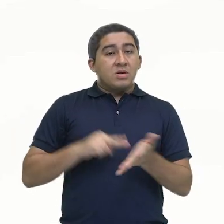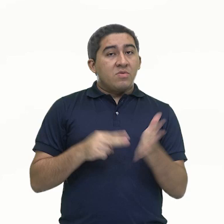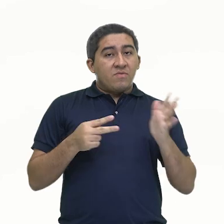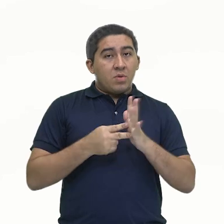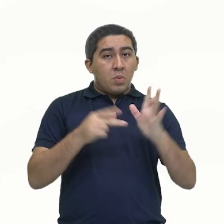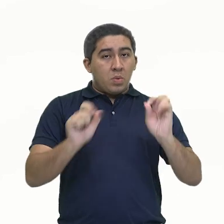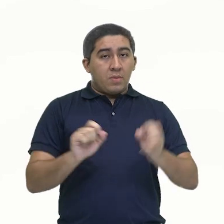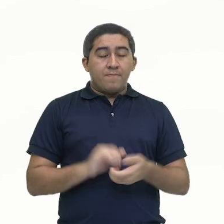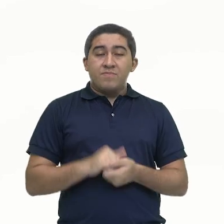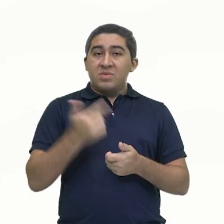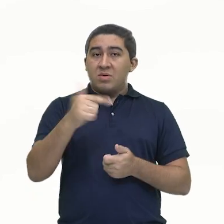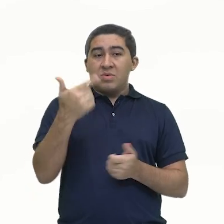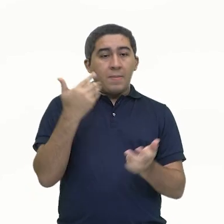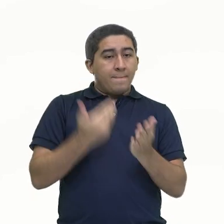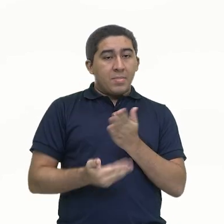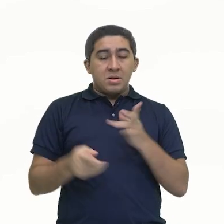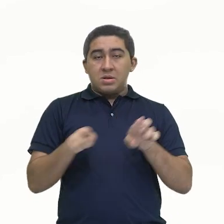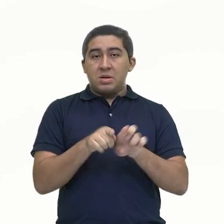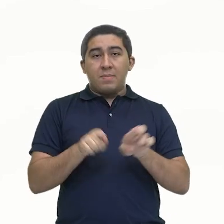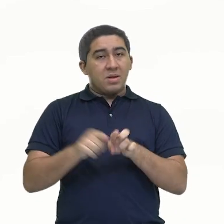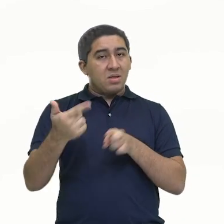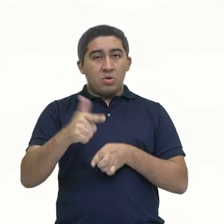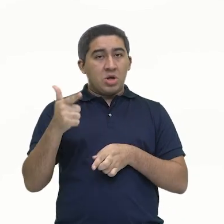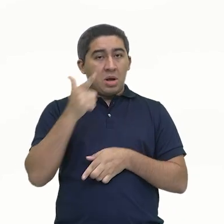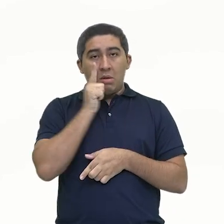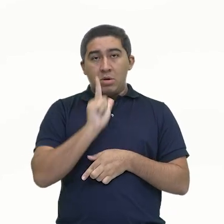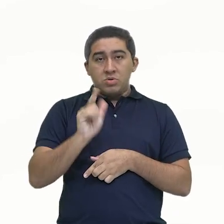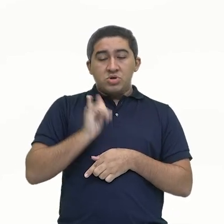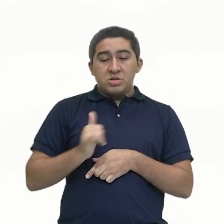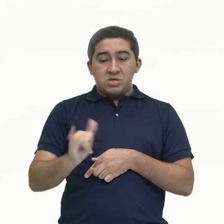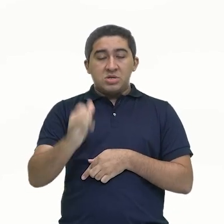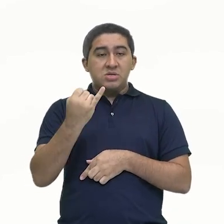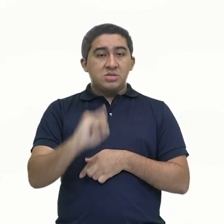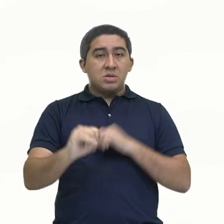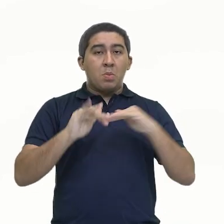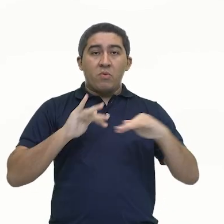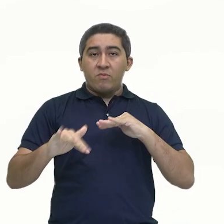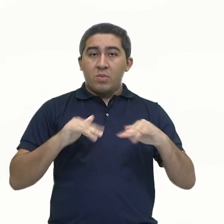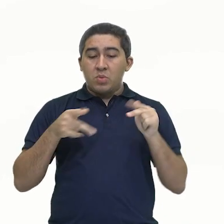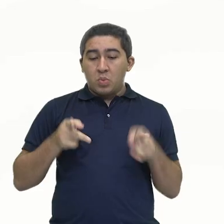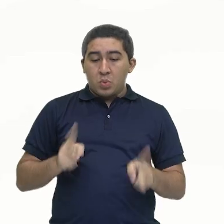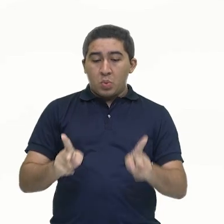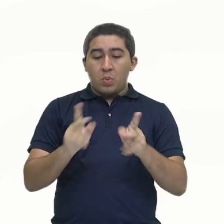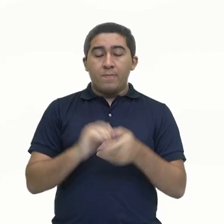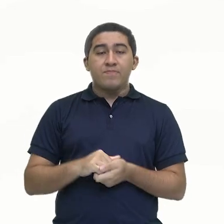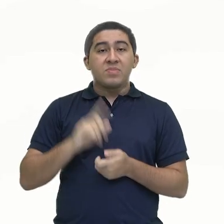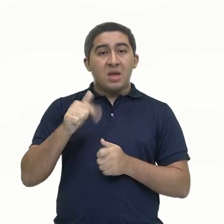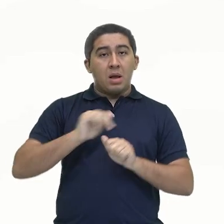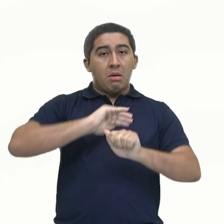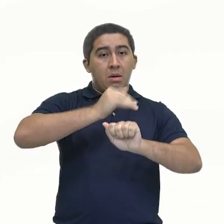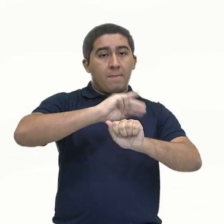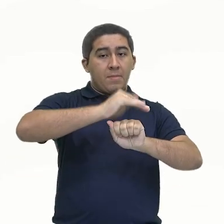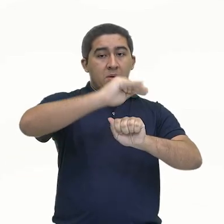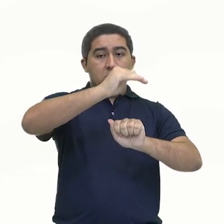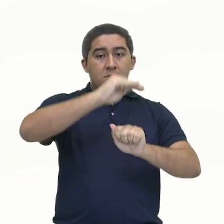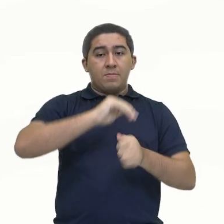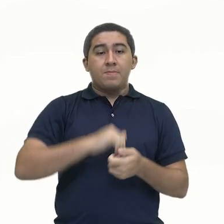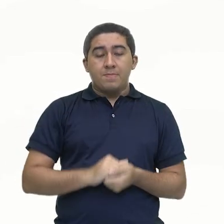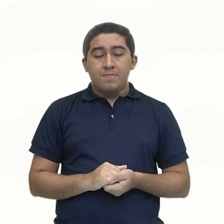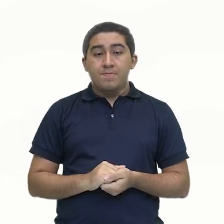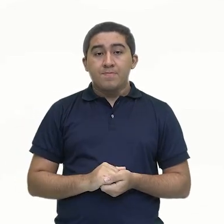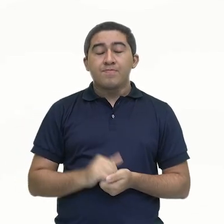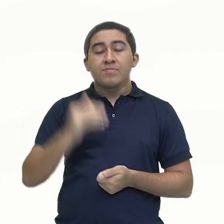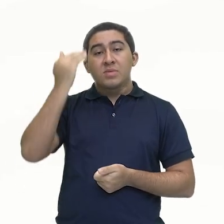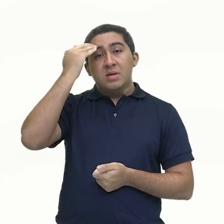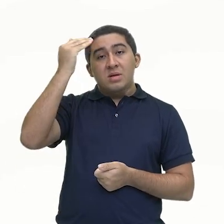vai haver perda nem ganho de energia enquanto eles estiverem se movimentando aqui. Isso que são as camadas eletrônicas. De